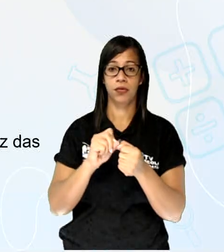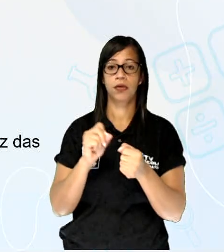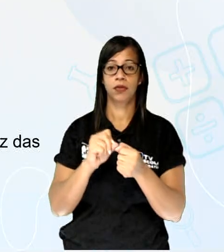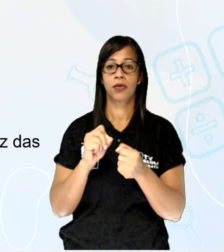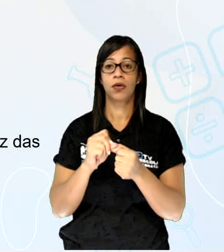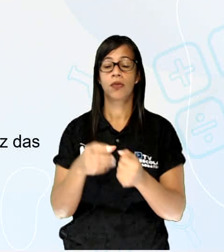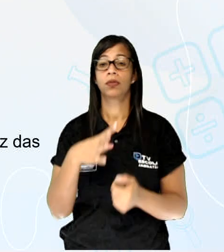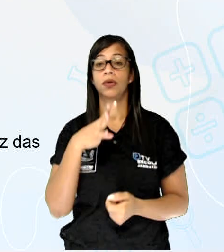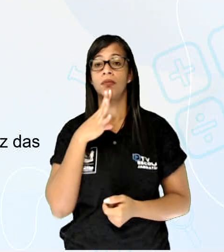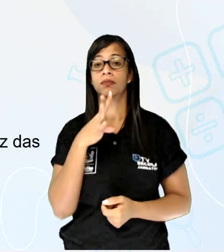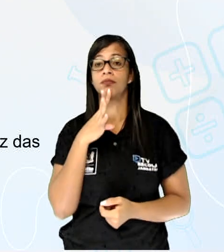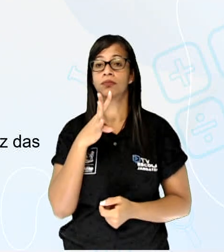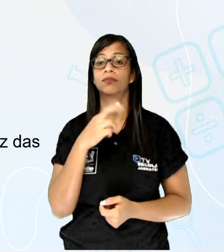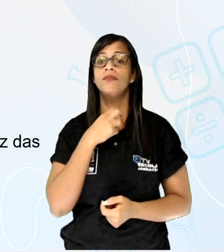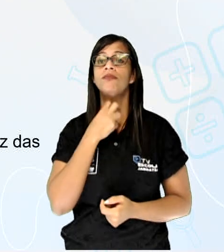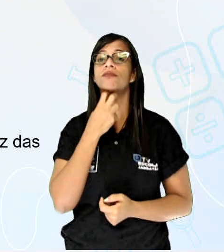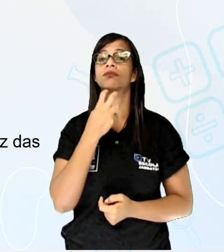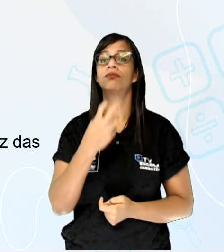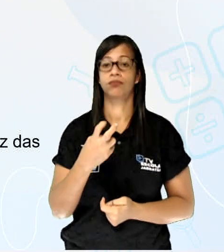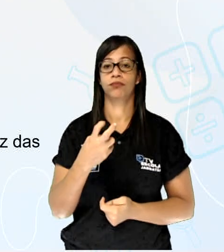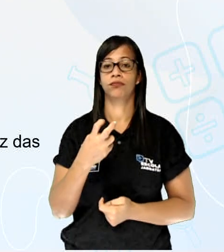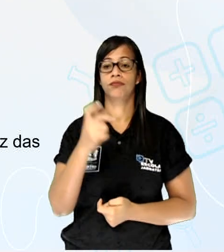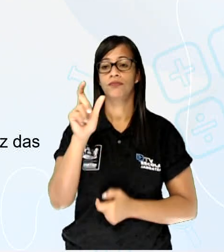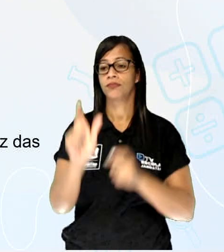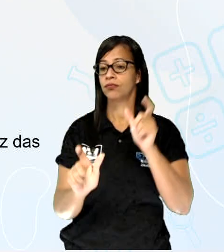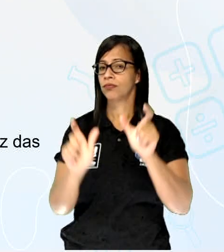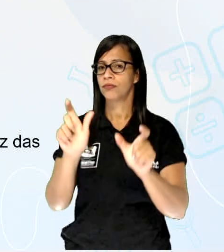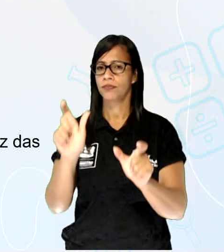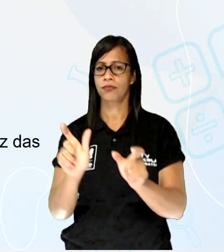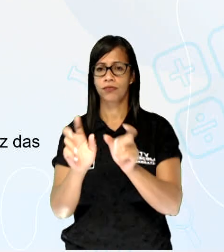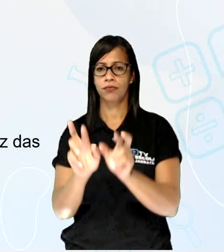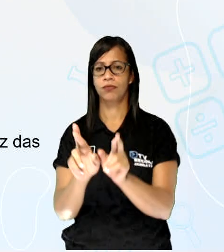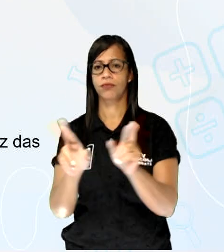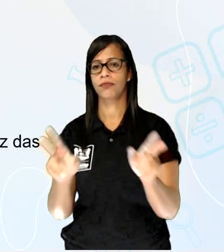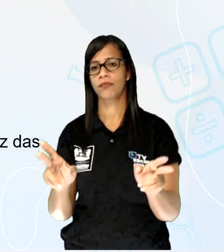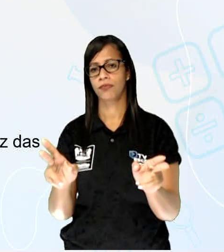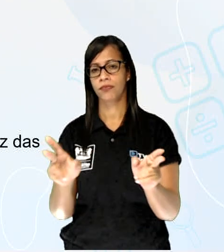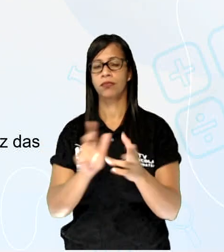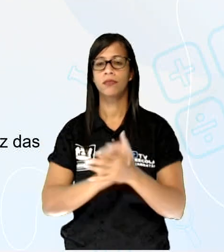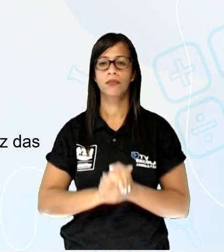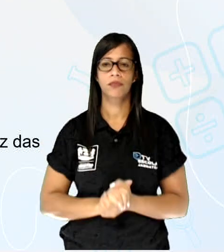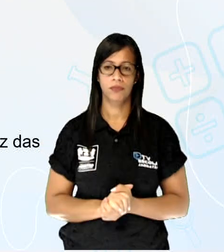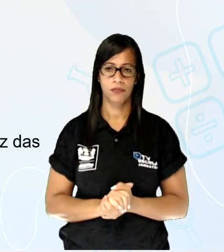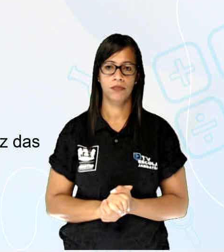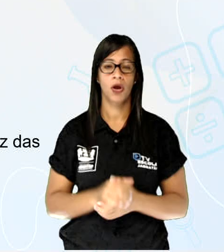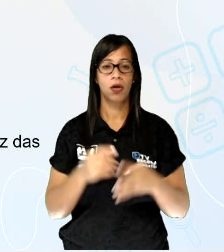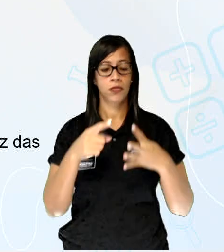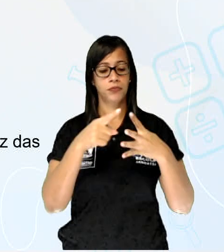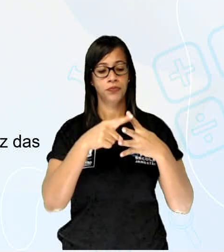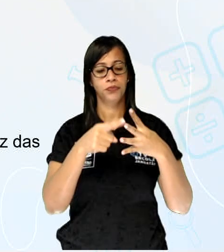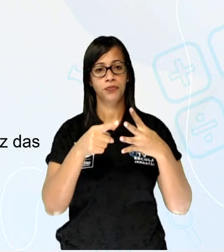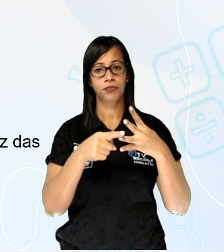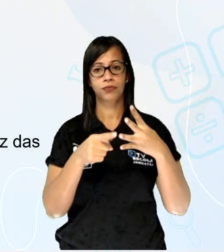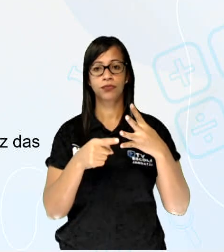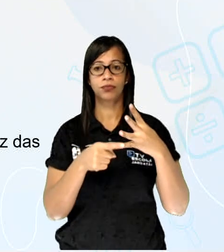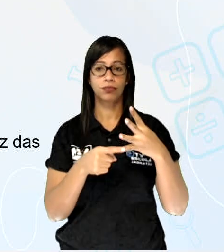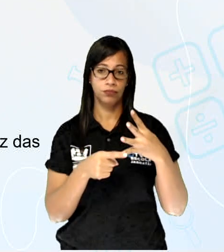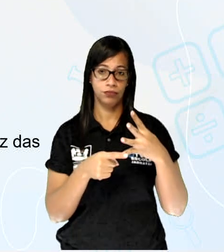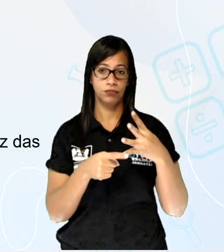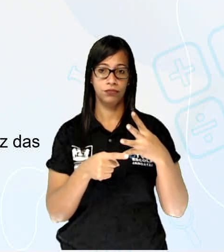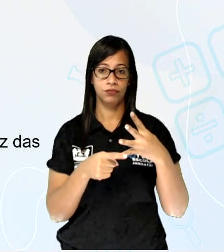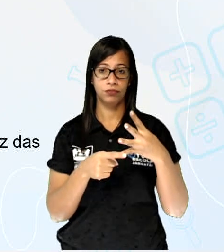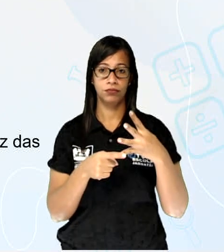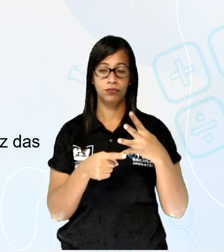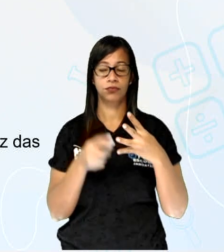já falei. Essas quatro situações aqui, intensidade, duração e altura,